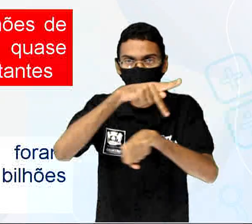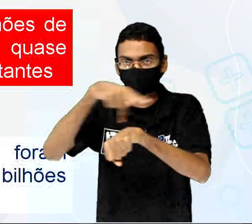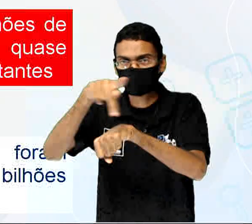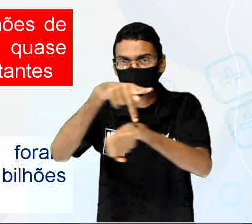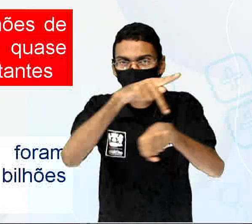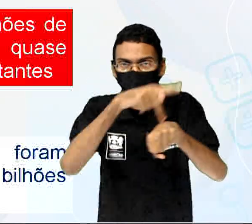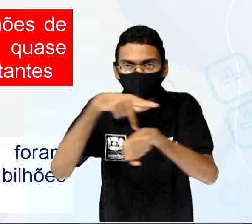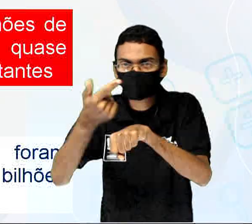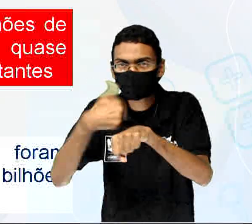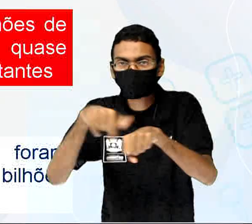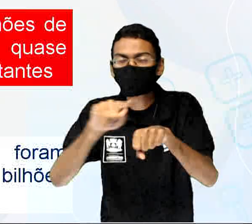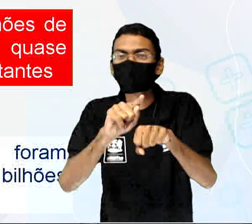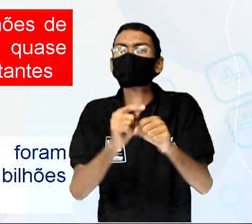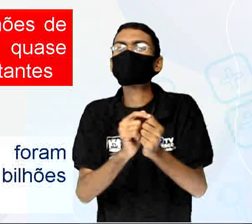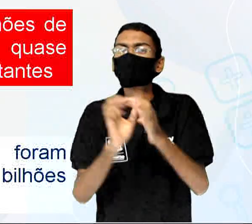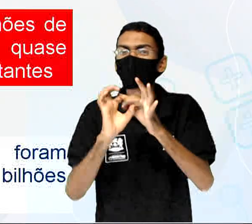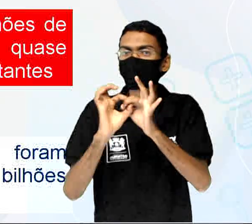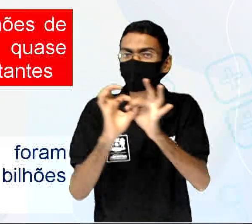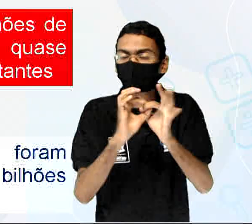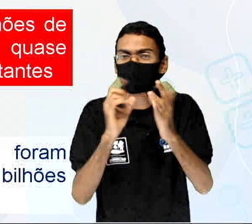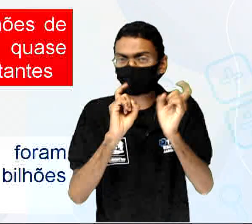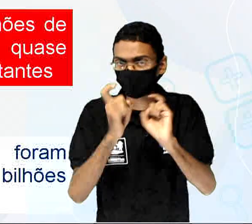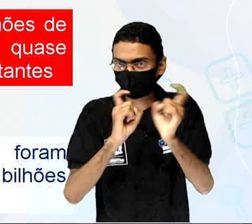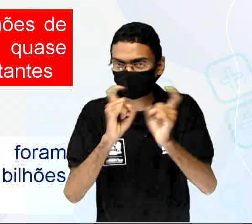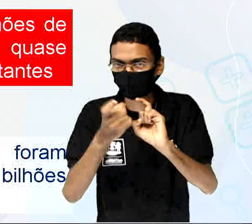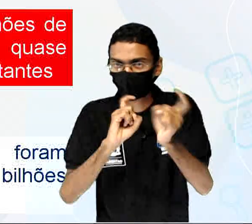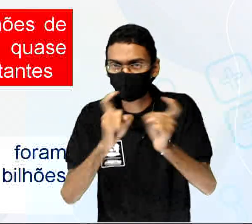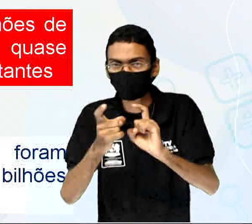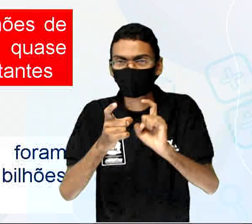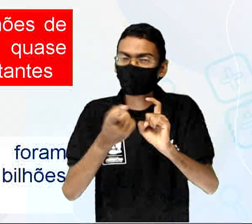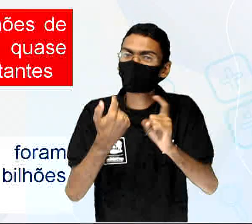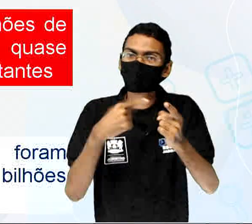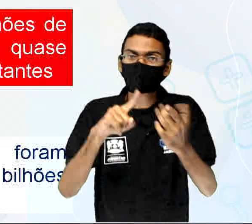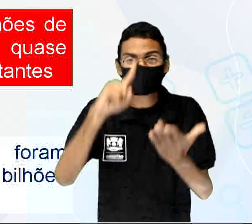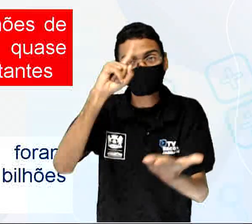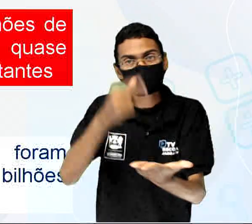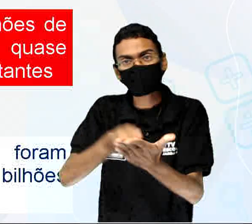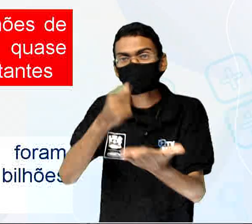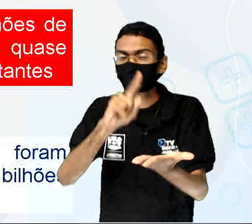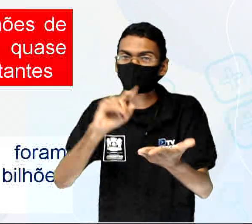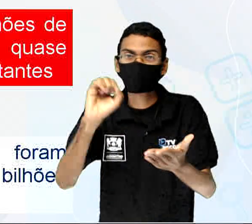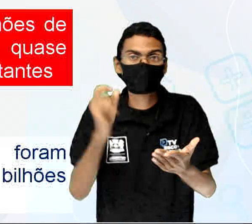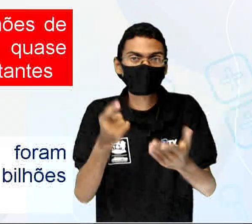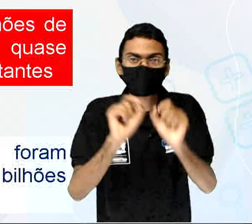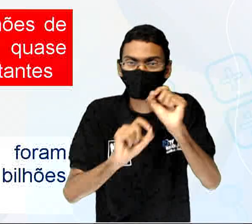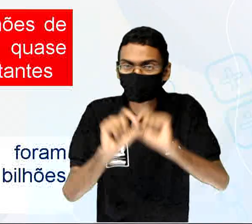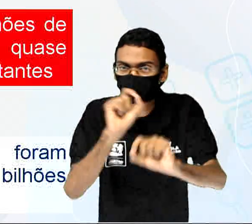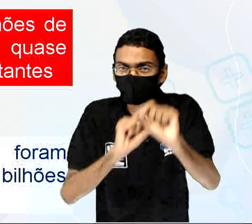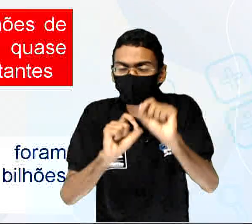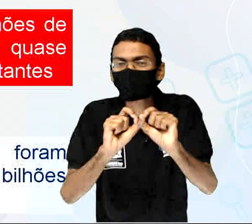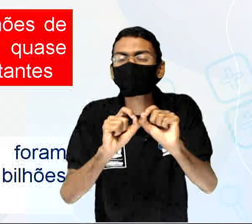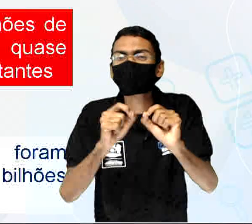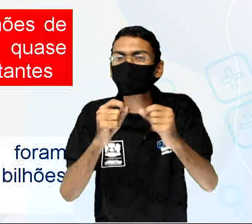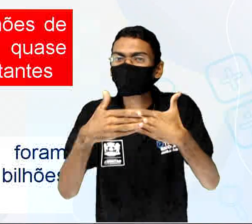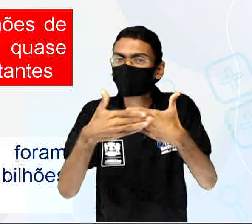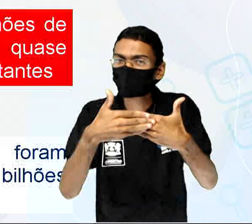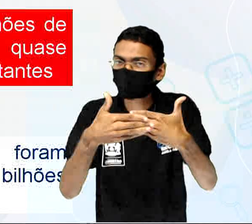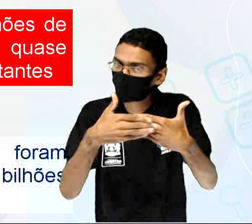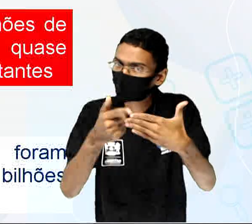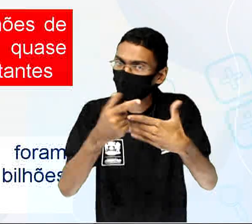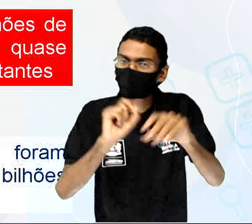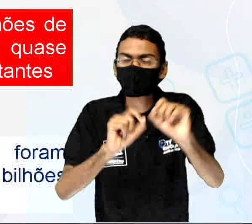se reúnem trimestralmente para a tomada de decisões. A população da sede é aproximadamente